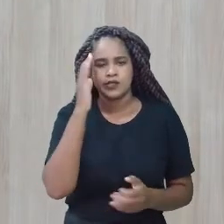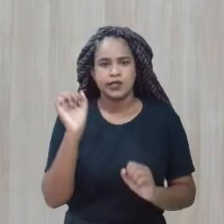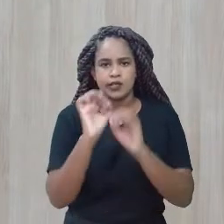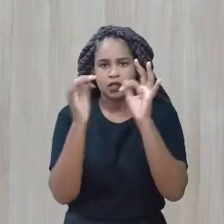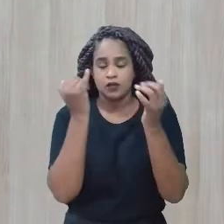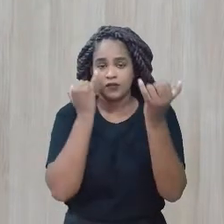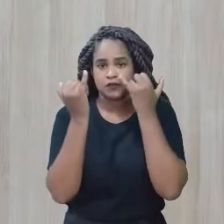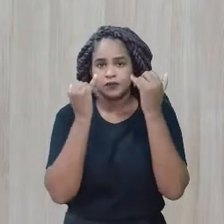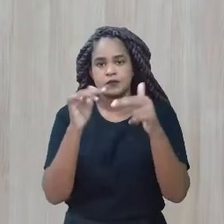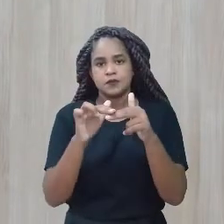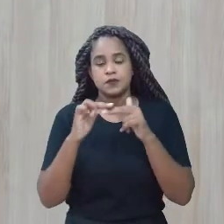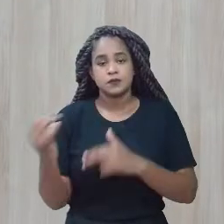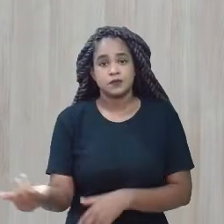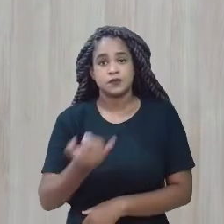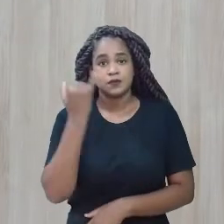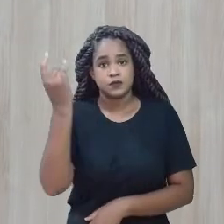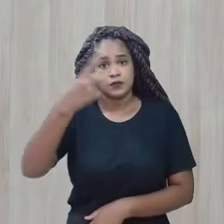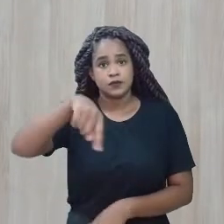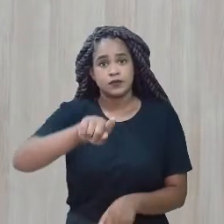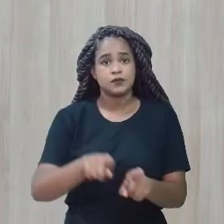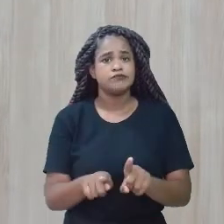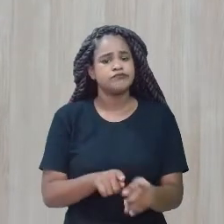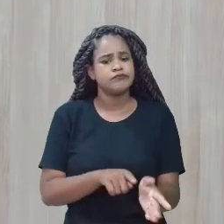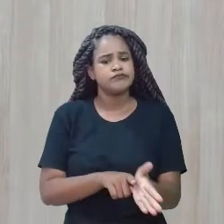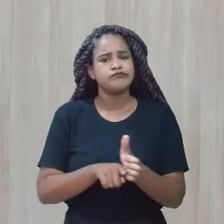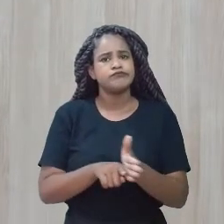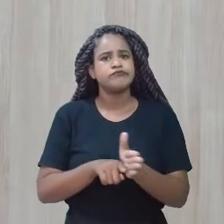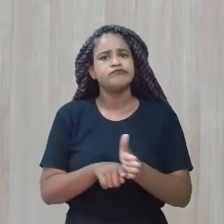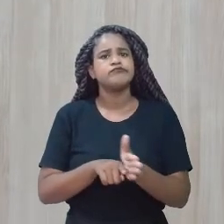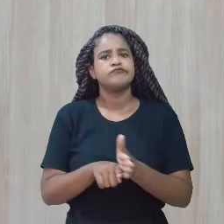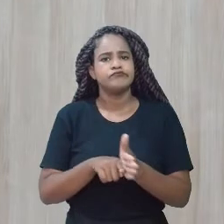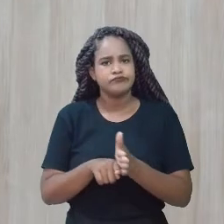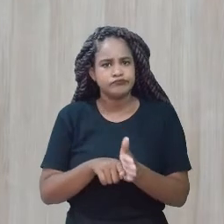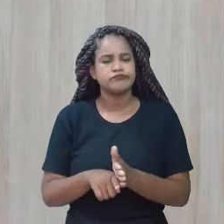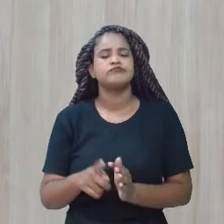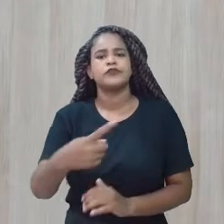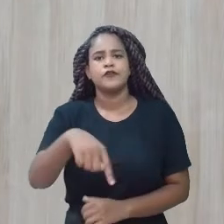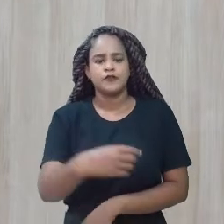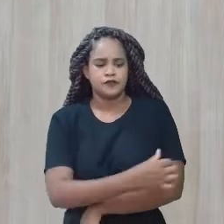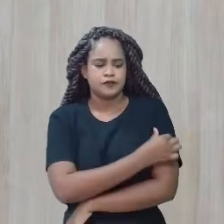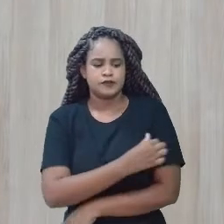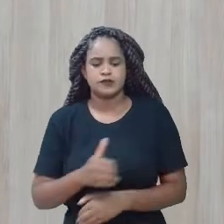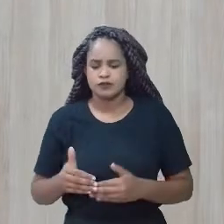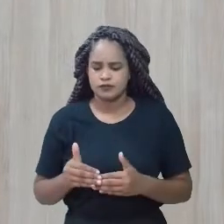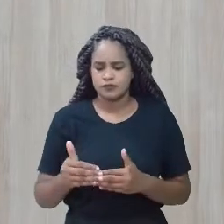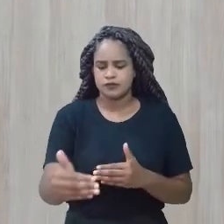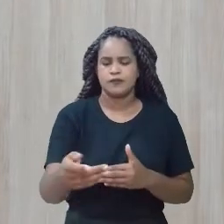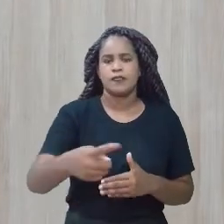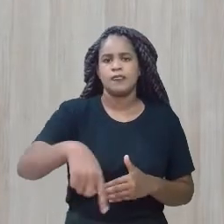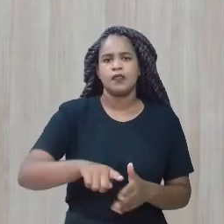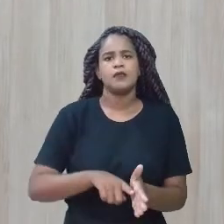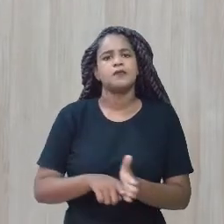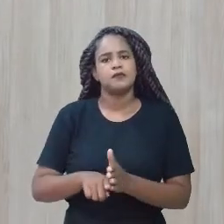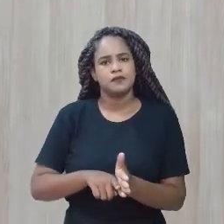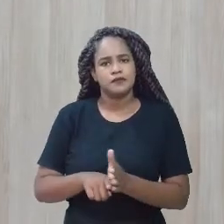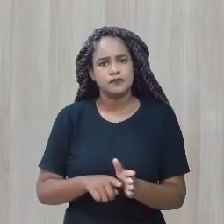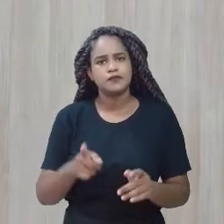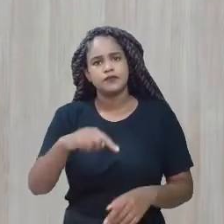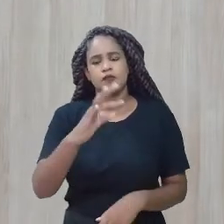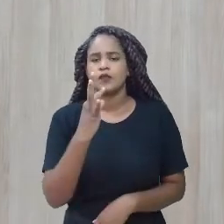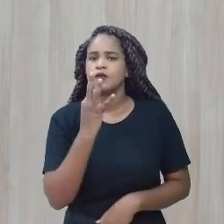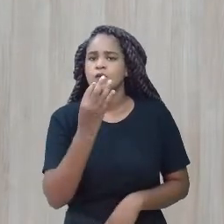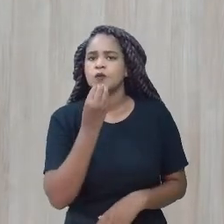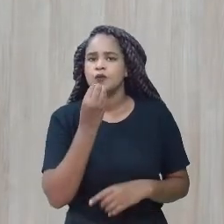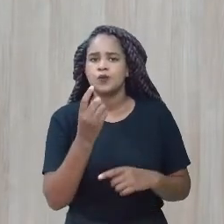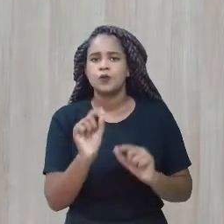aí é importante também você pesquisar lá na frente, vocês estão no 6º ano, lá na frente, vocês também